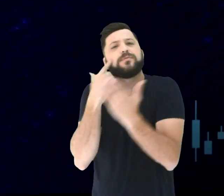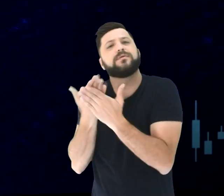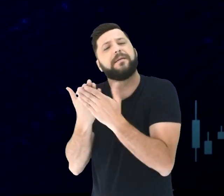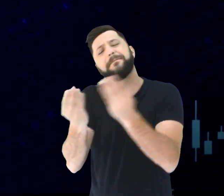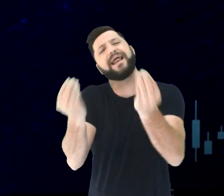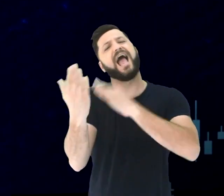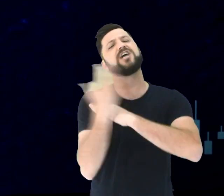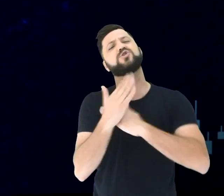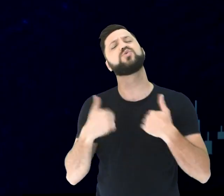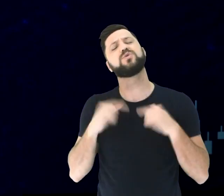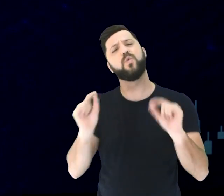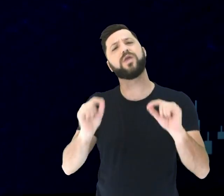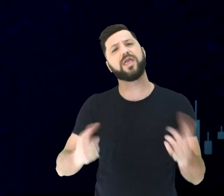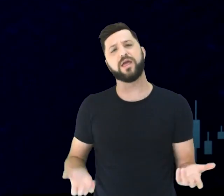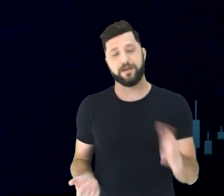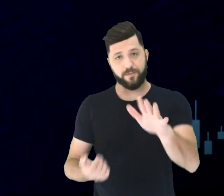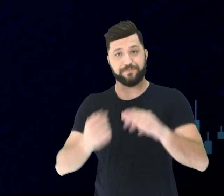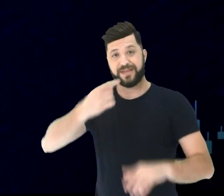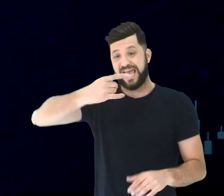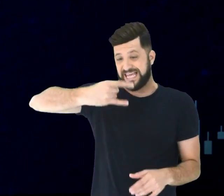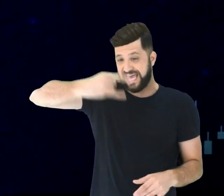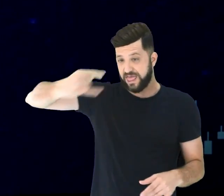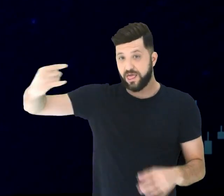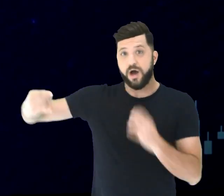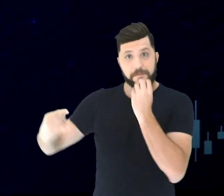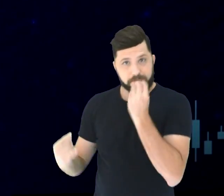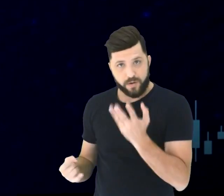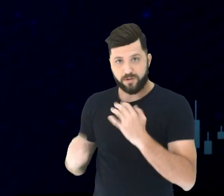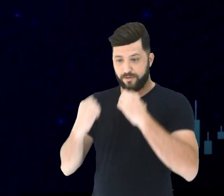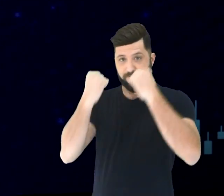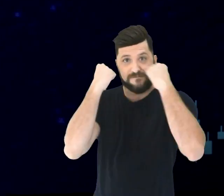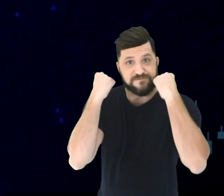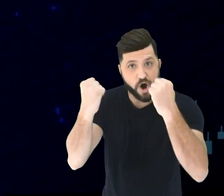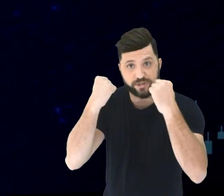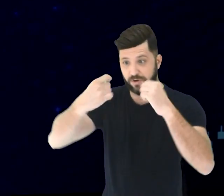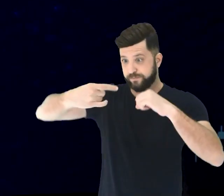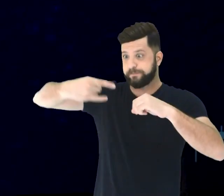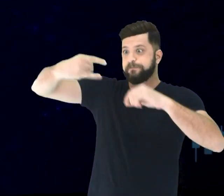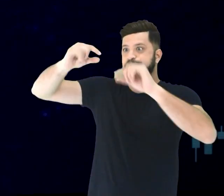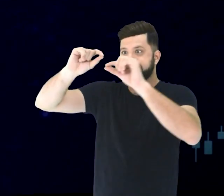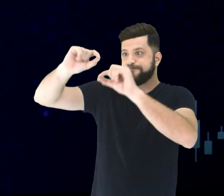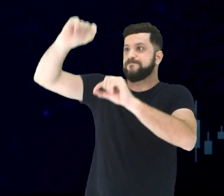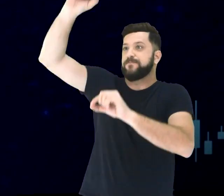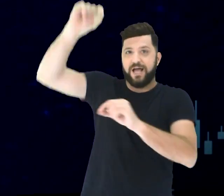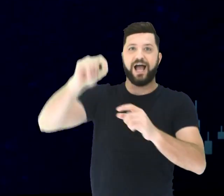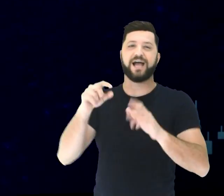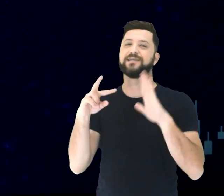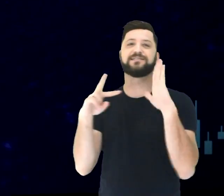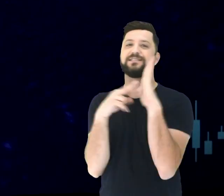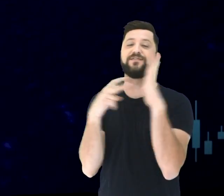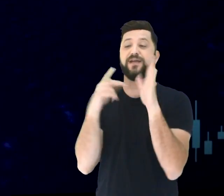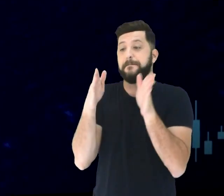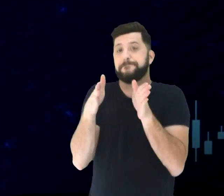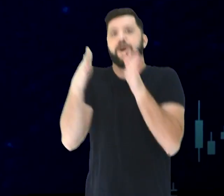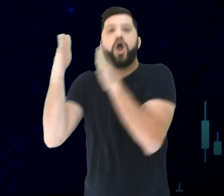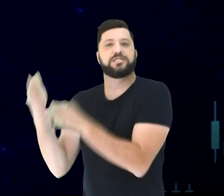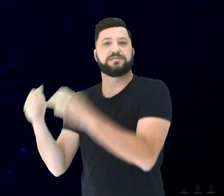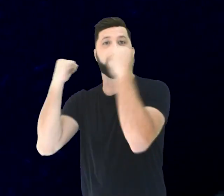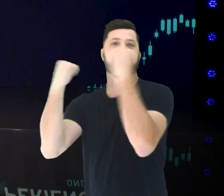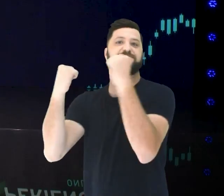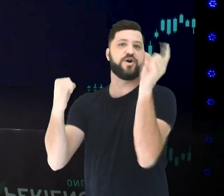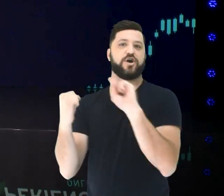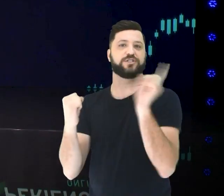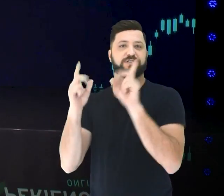basicamente os quem dos bons fortes é eles reduzem a chance de uma reversão abrupta de igual teor né o que que